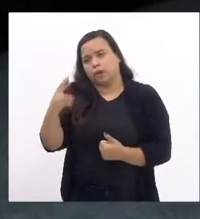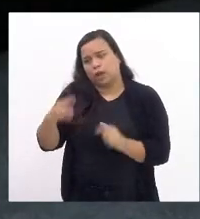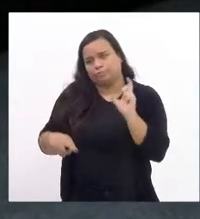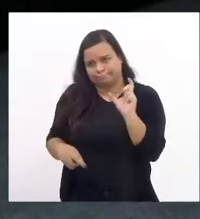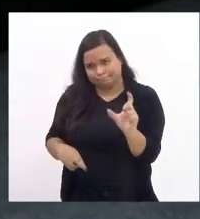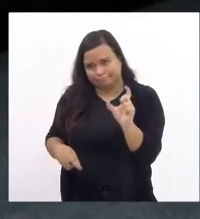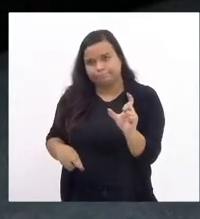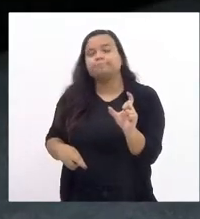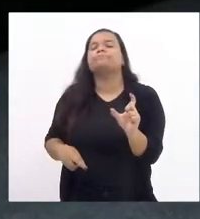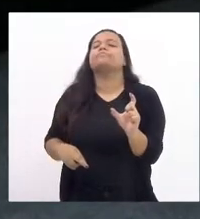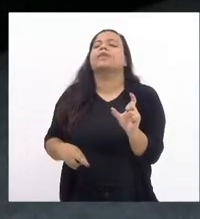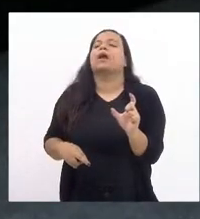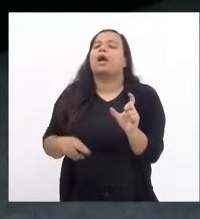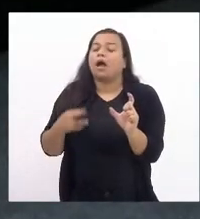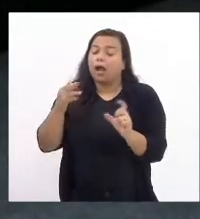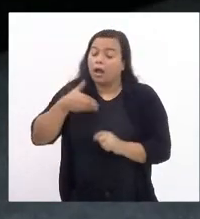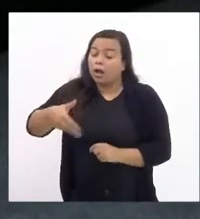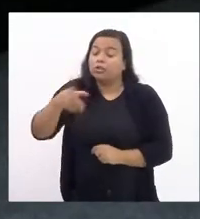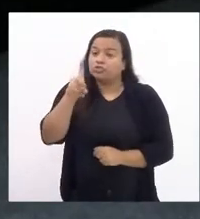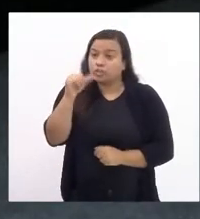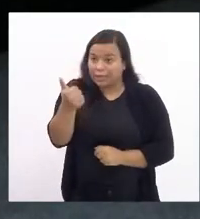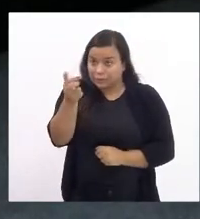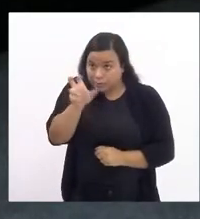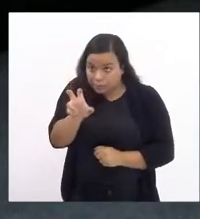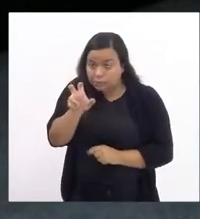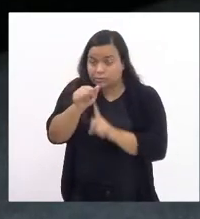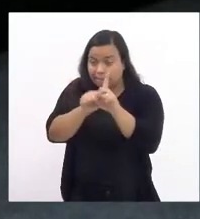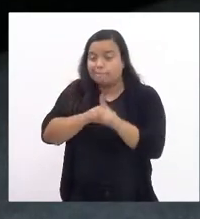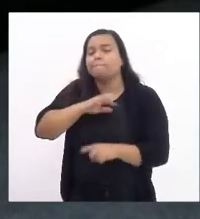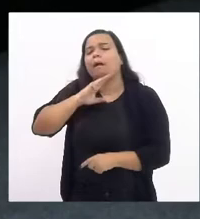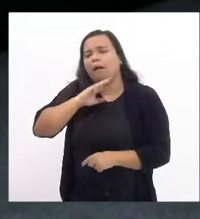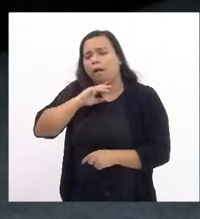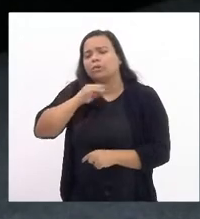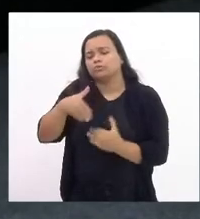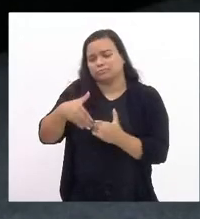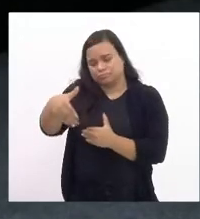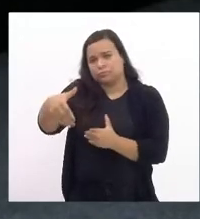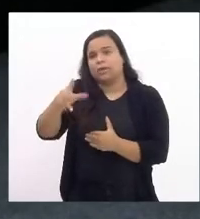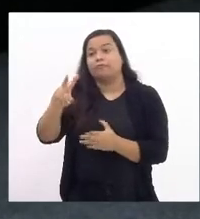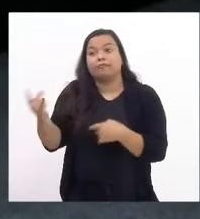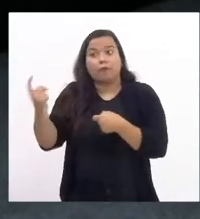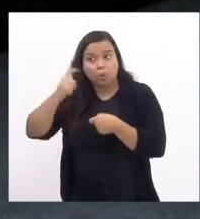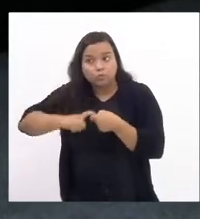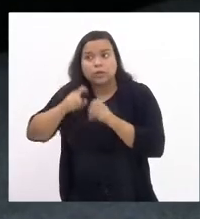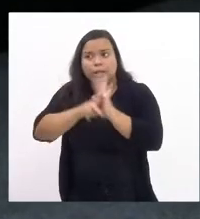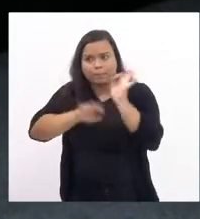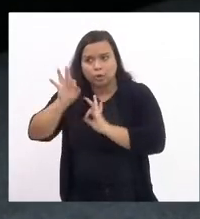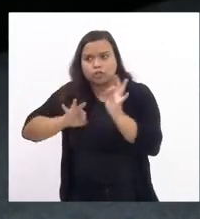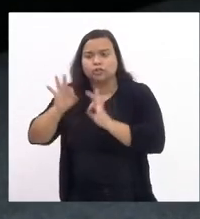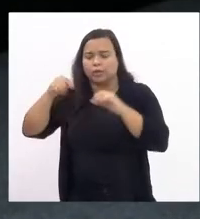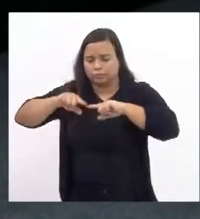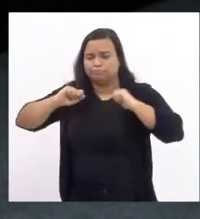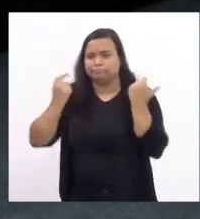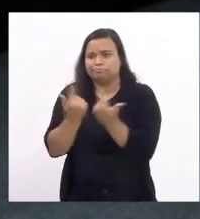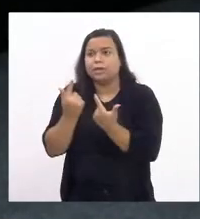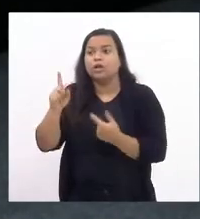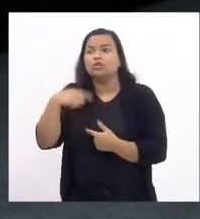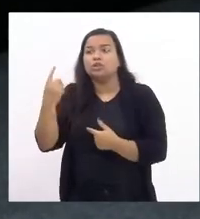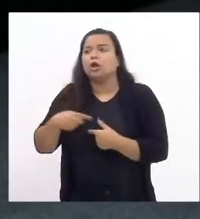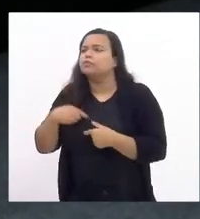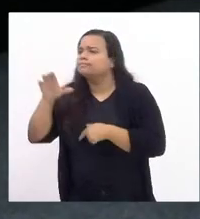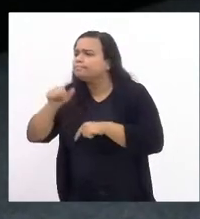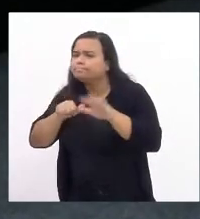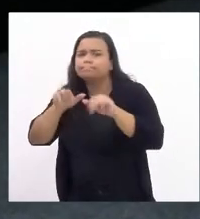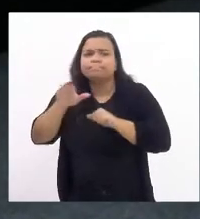volta a casa e aí nós iremos buscar de cada um dos 70 parlamentares